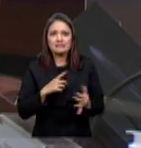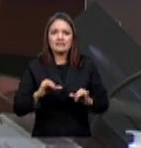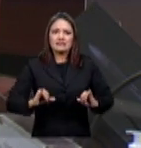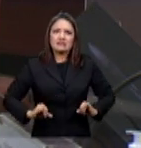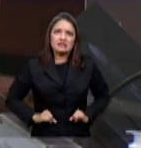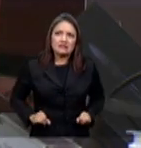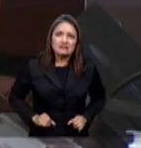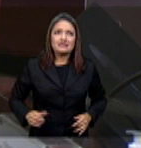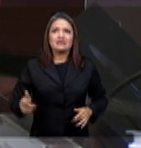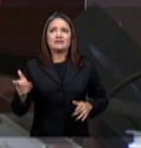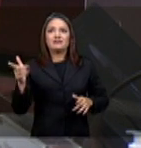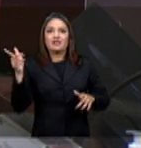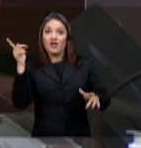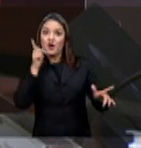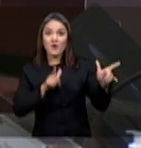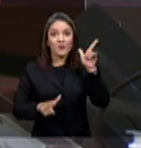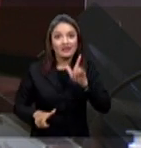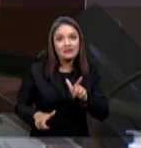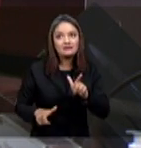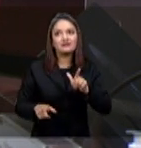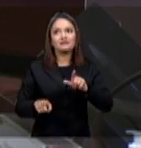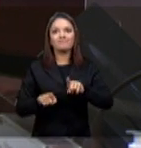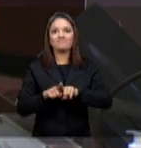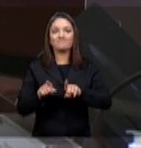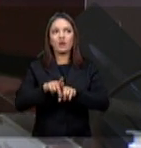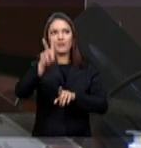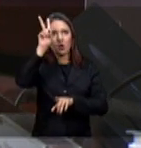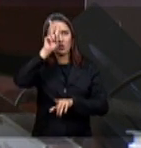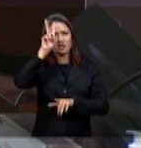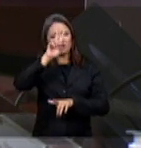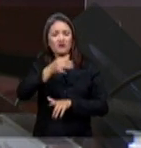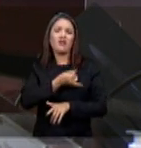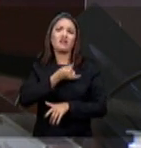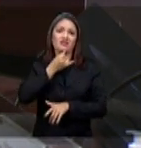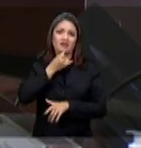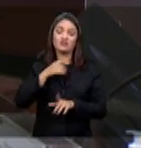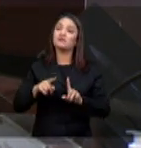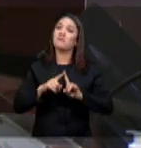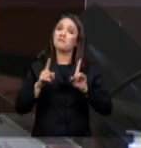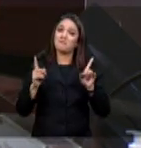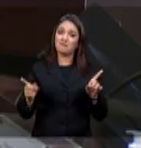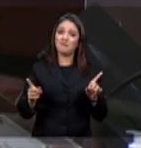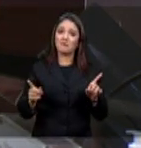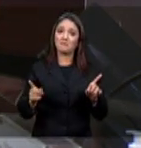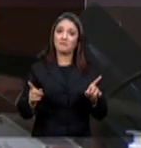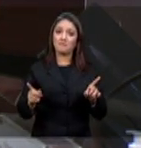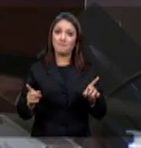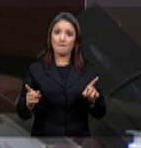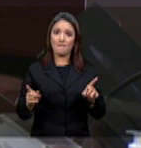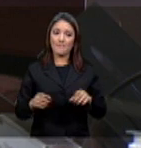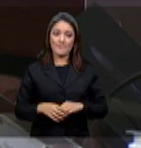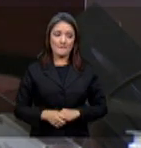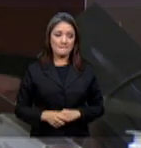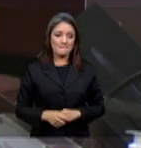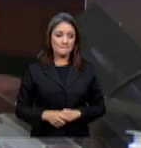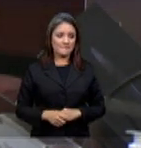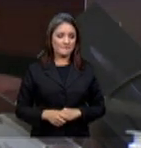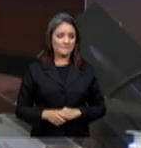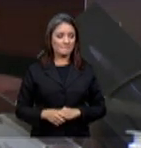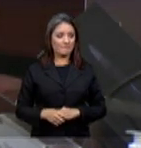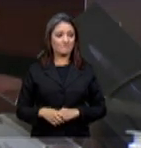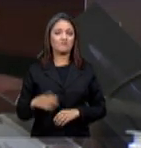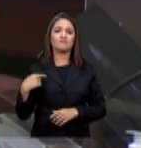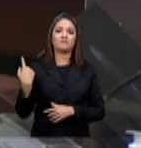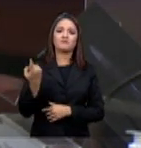tragédias E especialmente para nós independentemente da inserção que